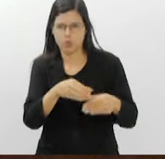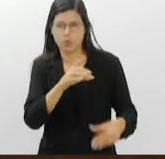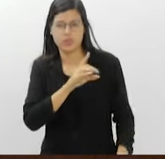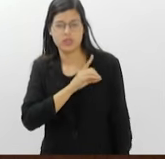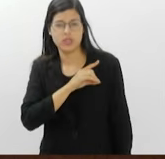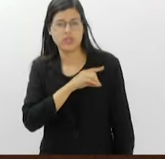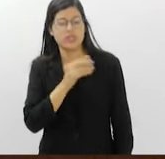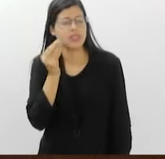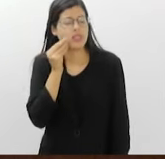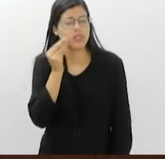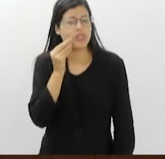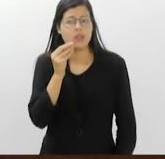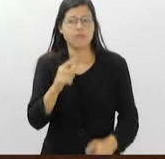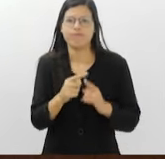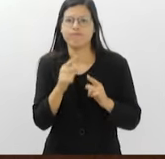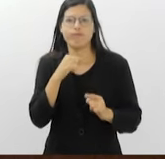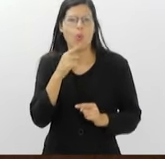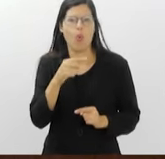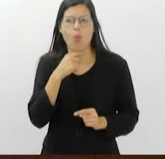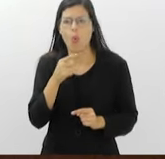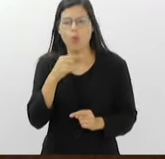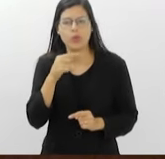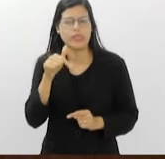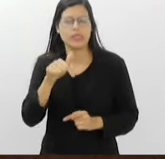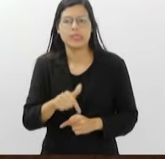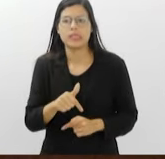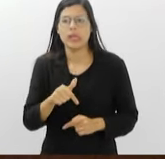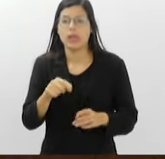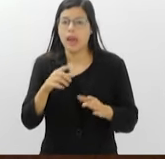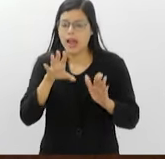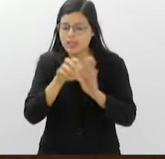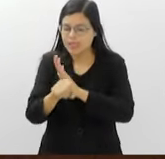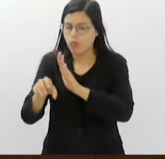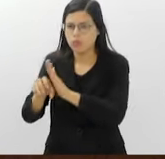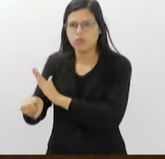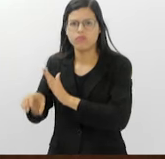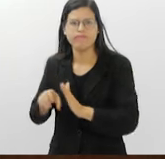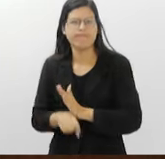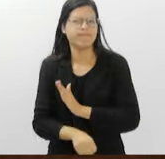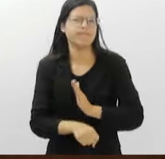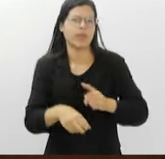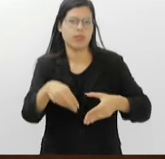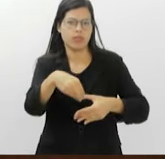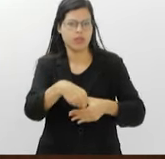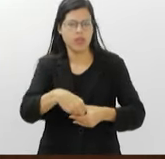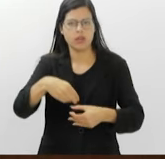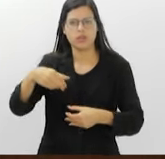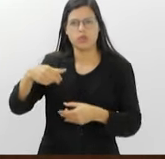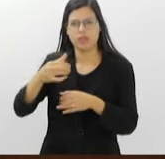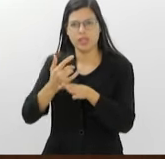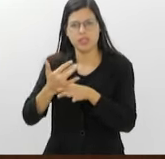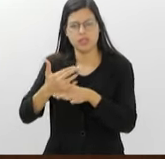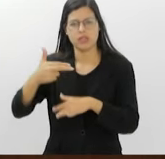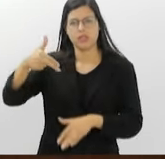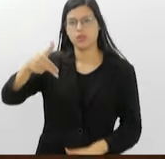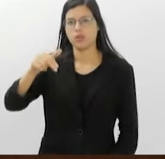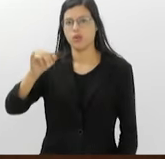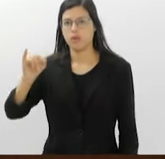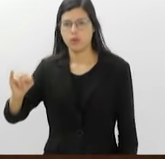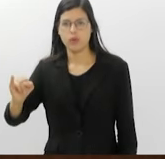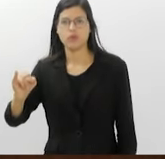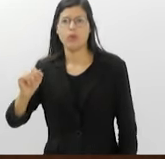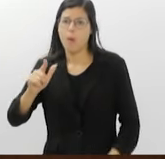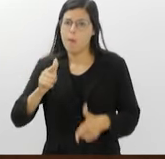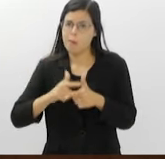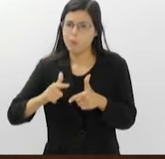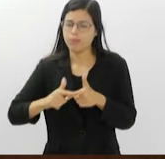lá, não tem conseguido dar conta. É muito assalto acontecendo dentro de Nova Iguaçu. É um problema isso crônico do Estado do Rio de